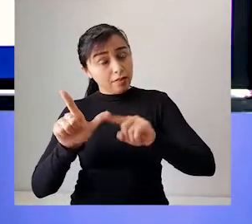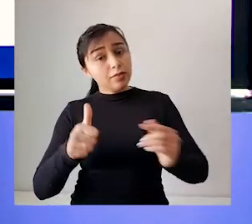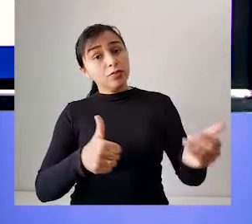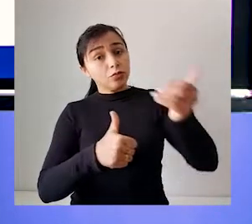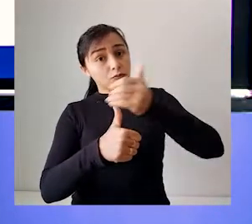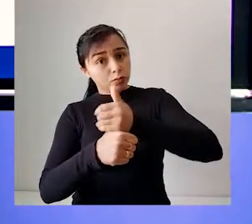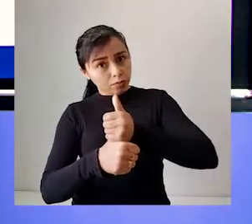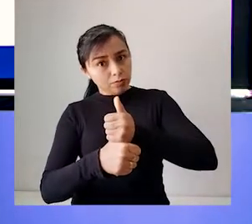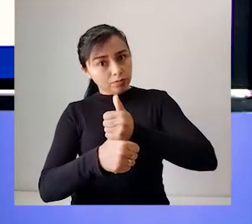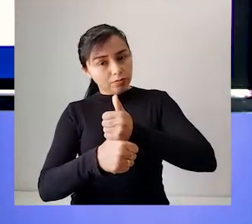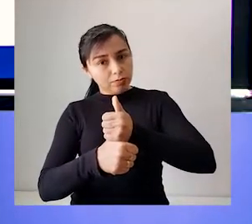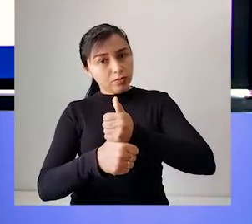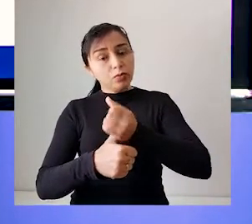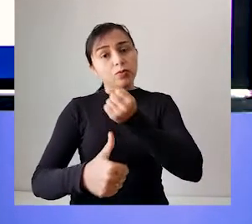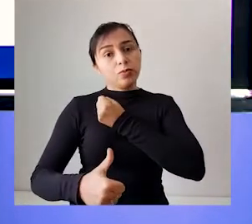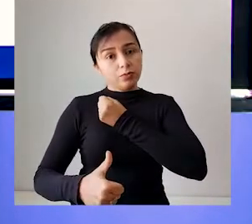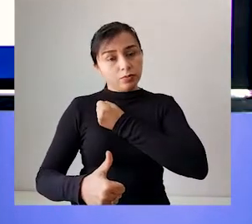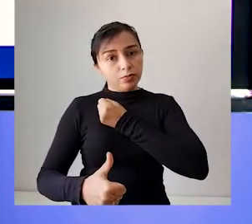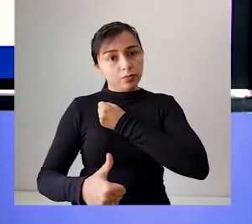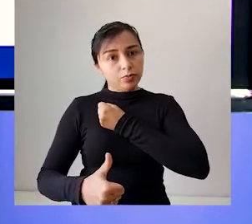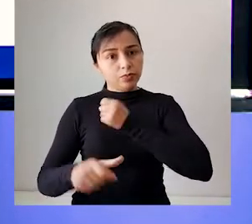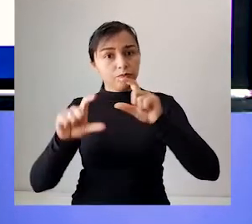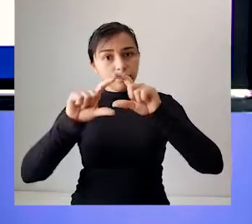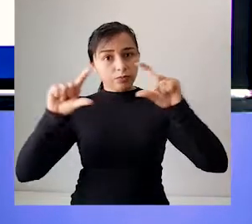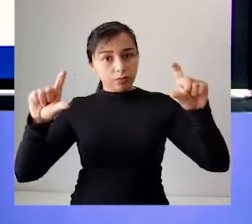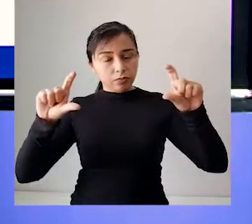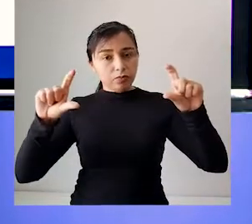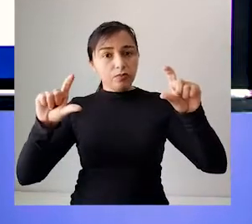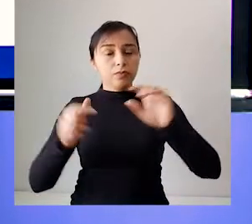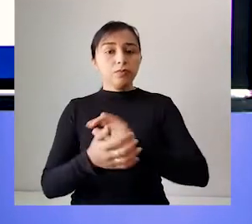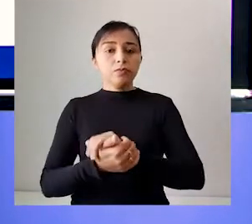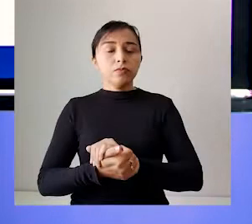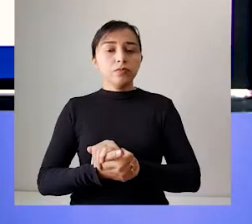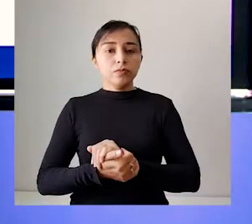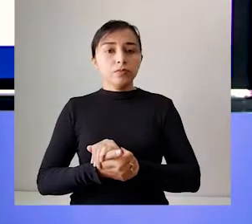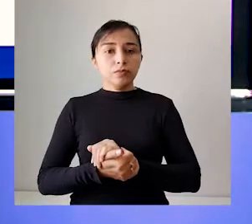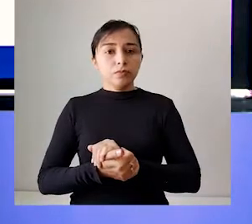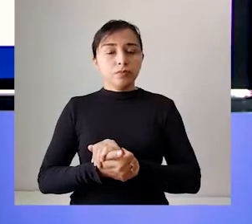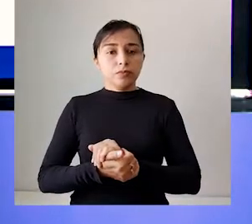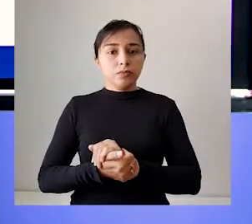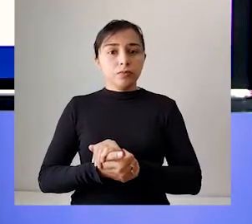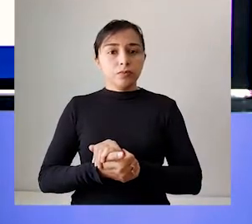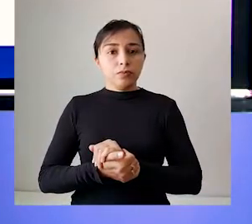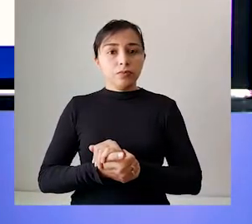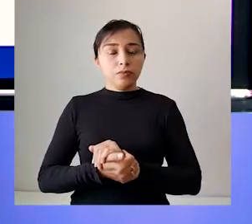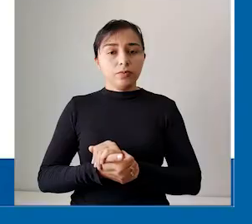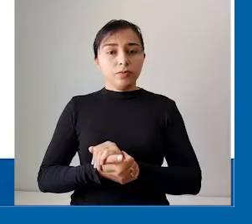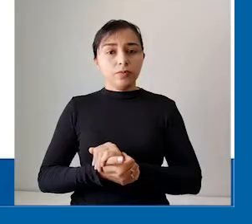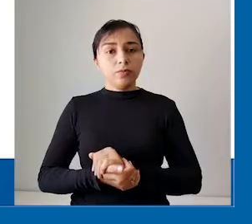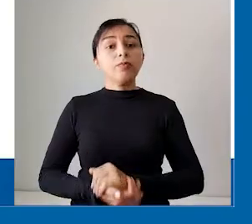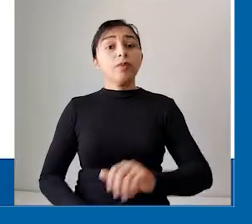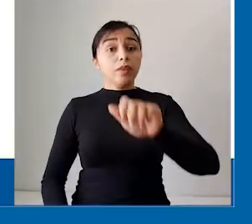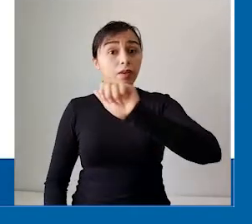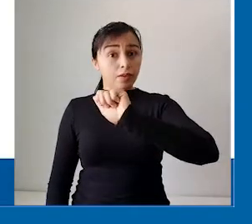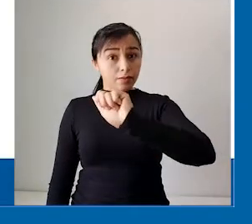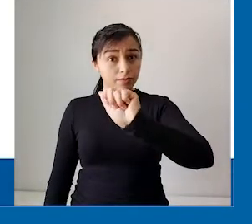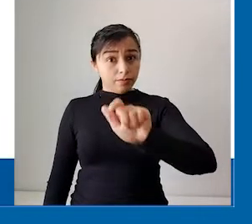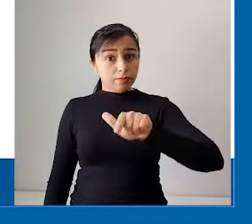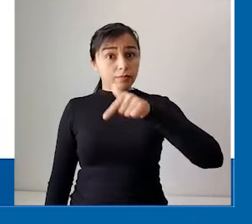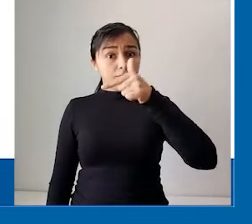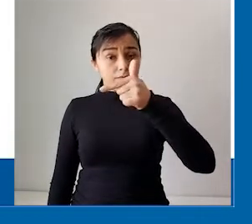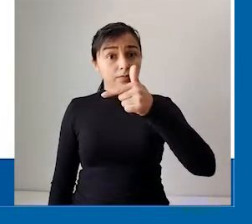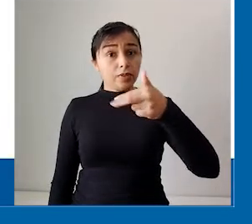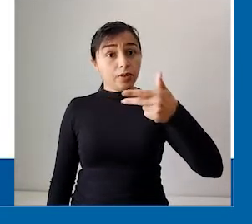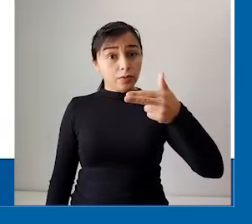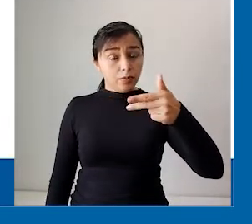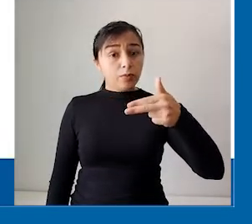valores aqui nesse teorema. Então, veja só. A gente tem aqui o teorema A ao